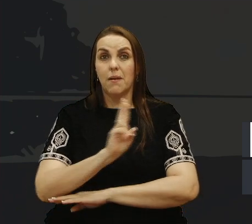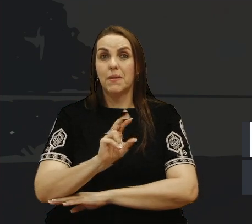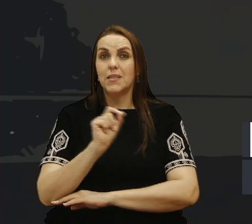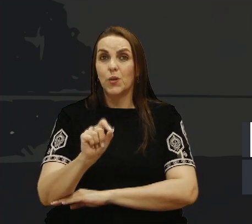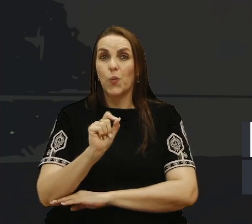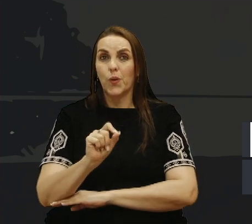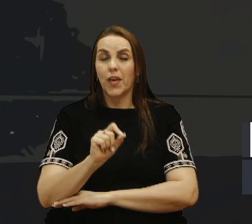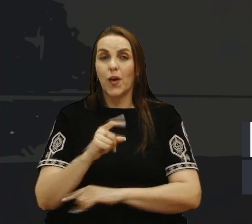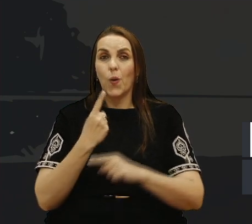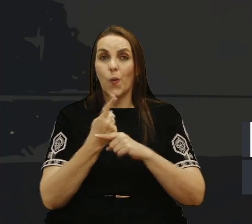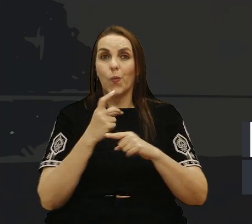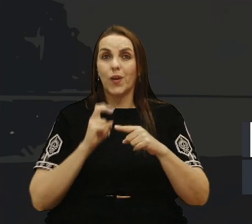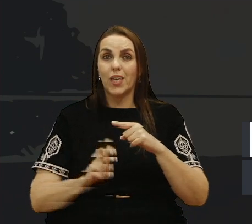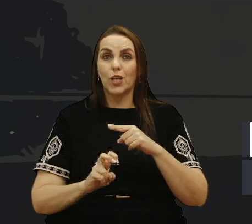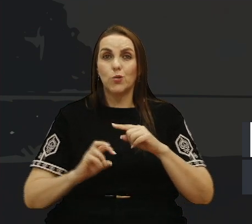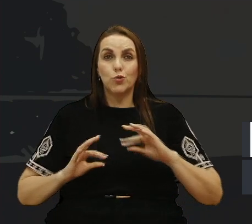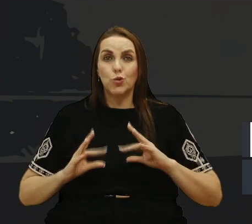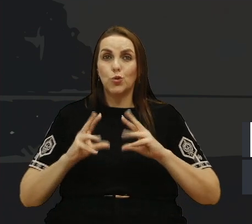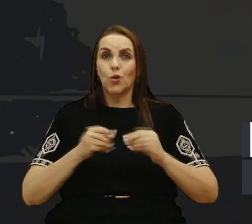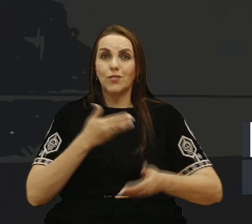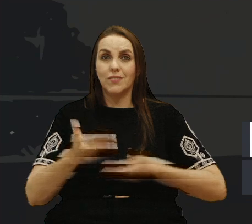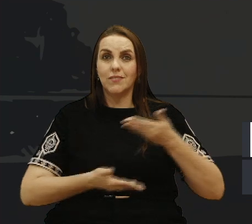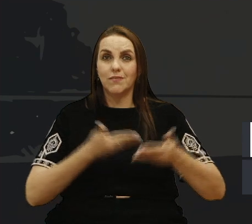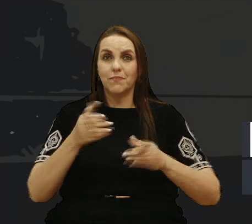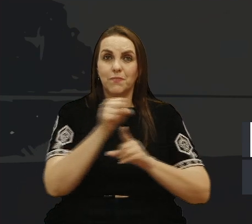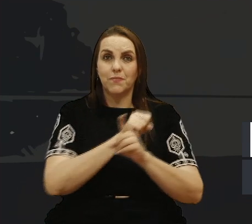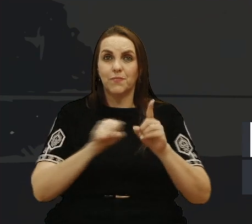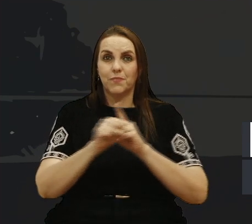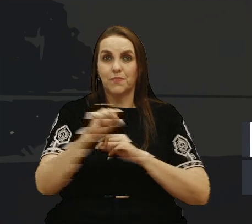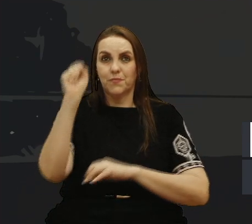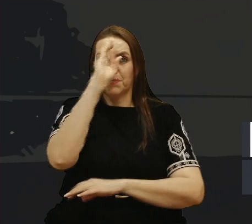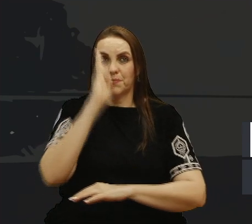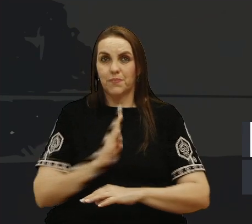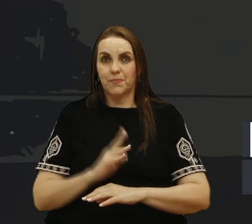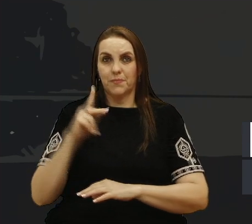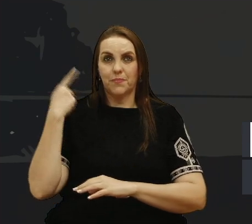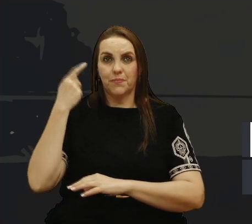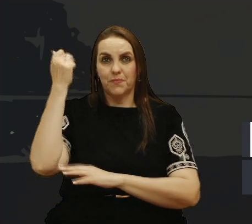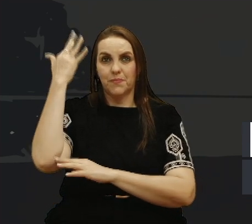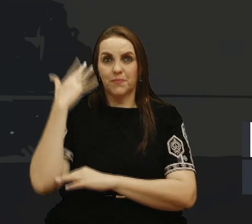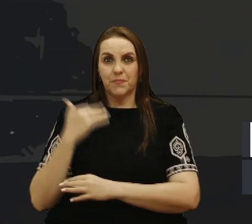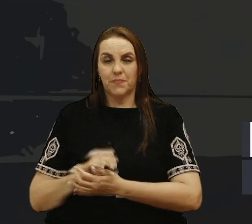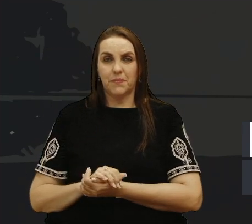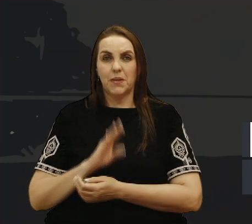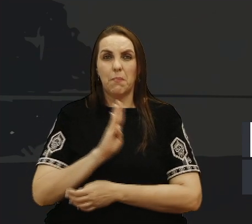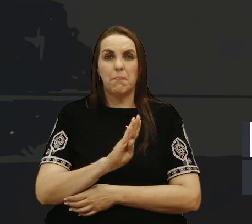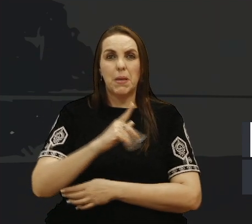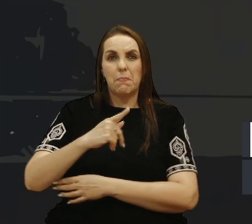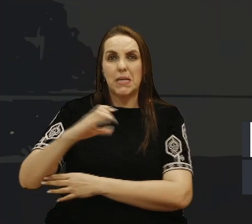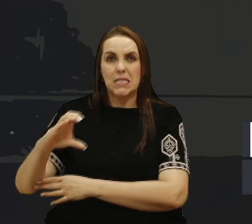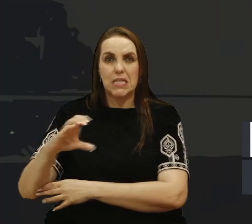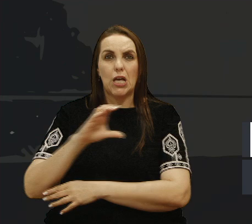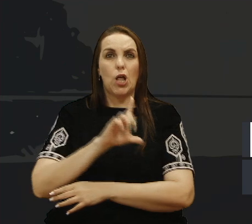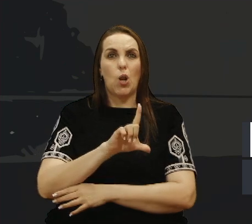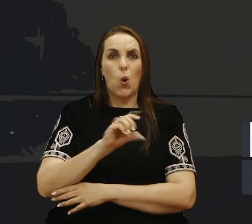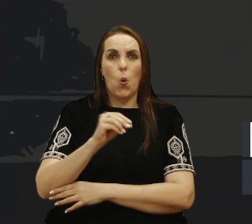representam 1/5 de todos os serviços sociais do Brasil, vereadora Daiane. BPC,